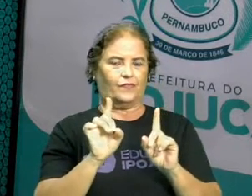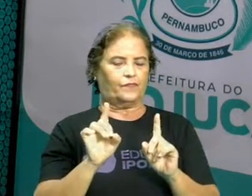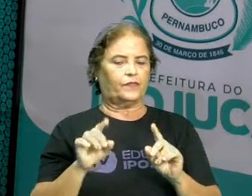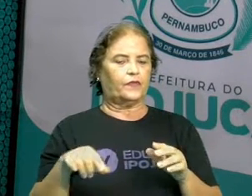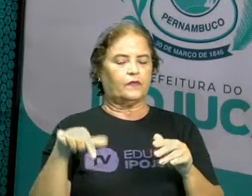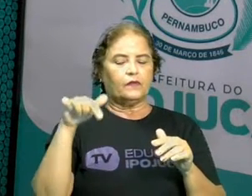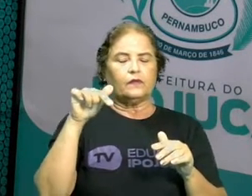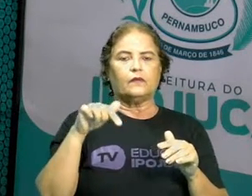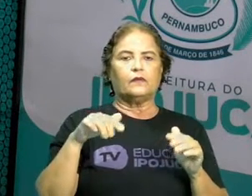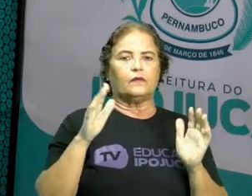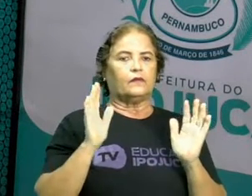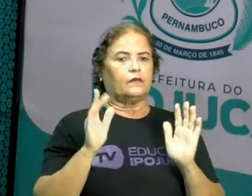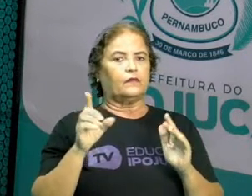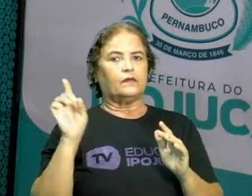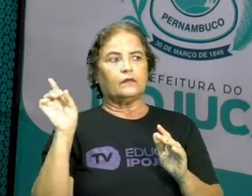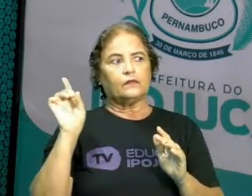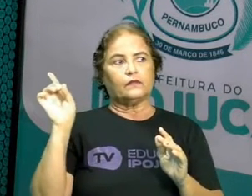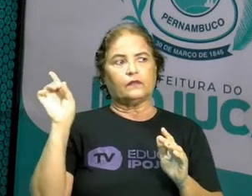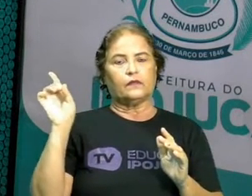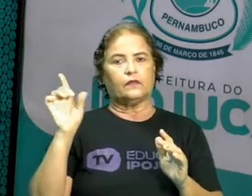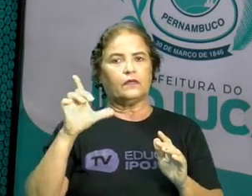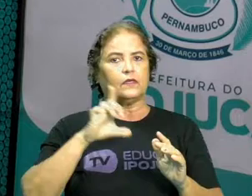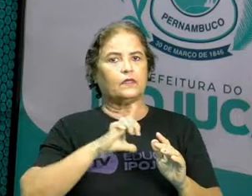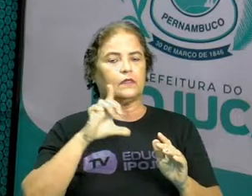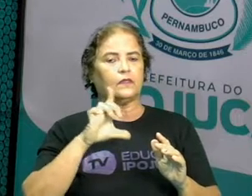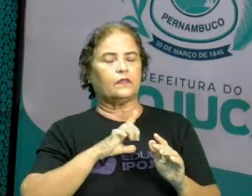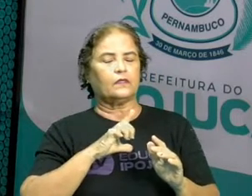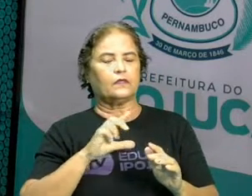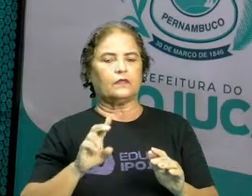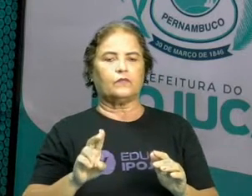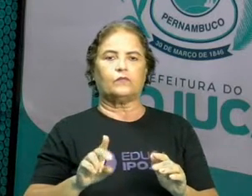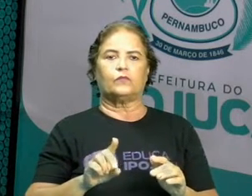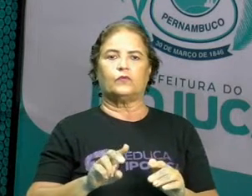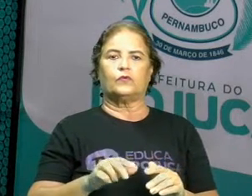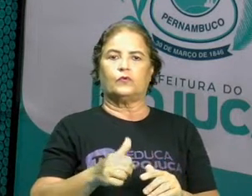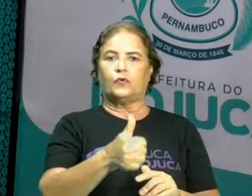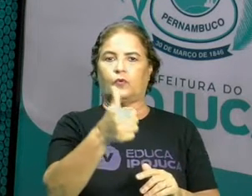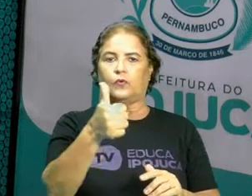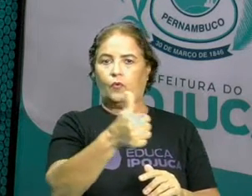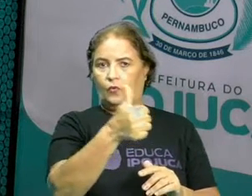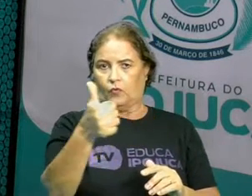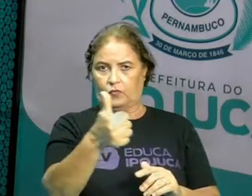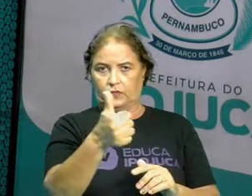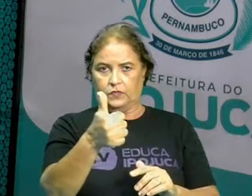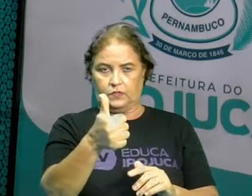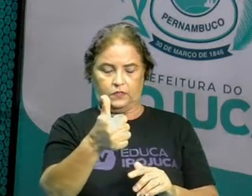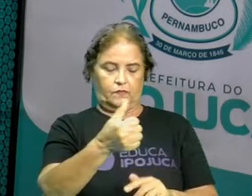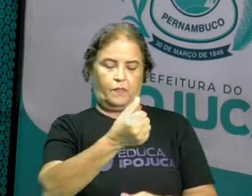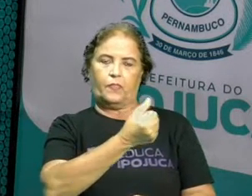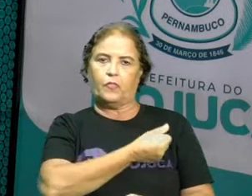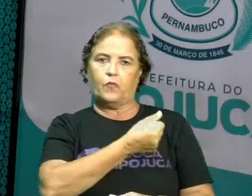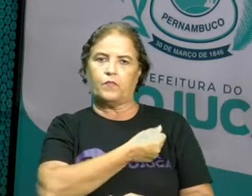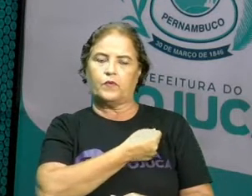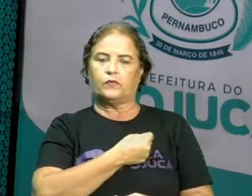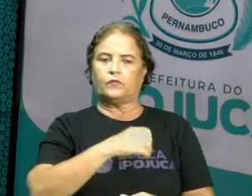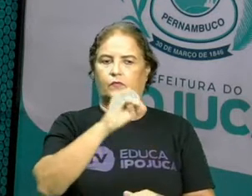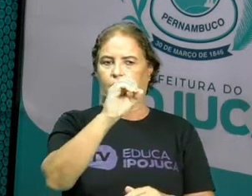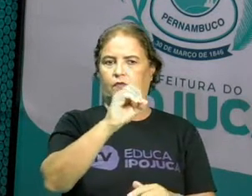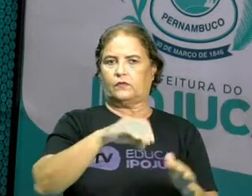por exemplo, nós temos 11 números, do 0 ao